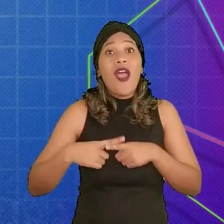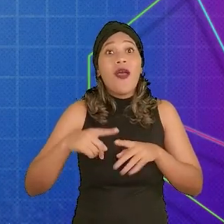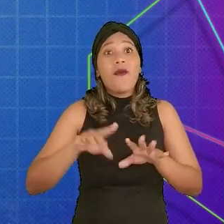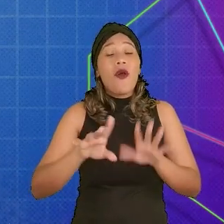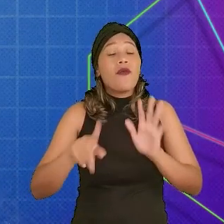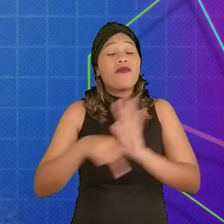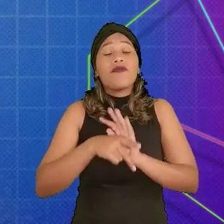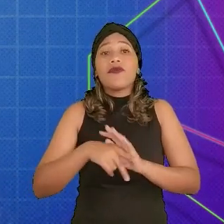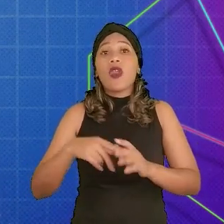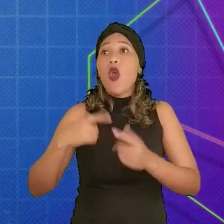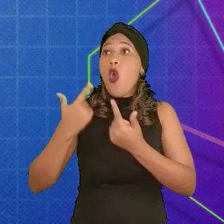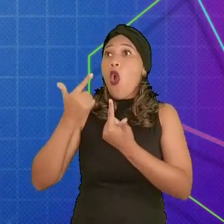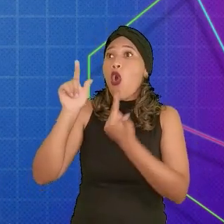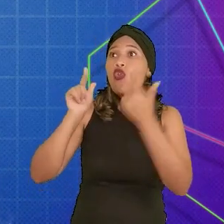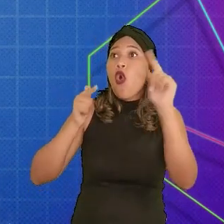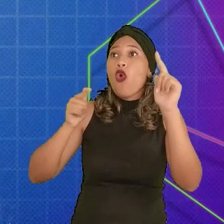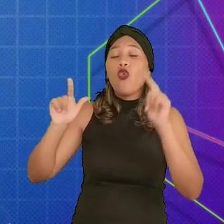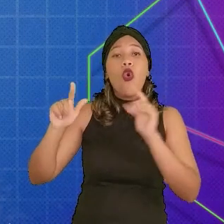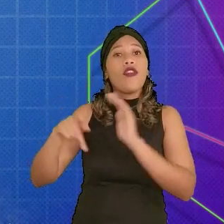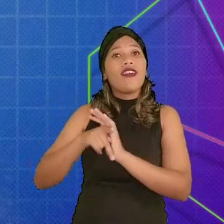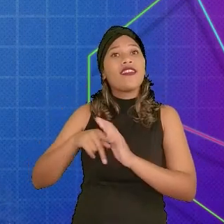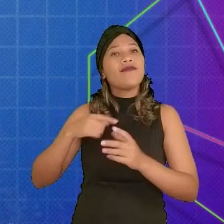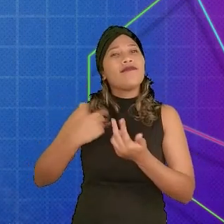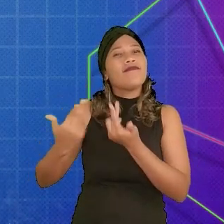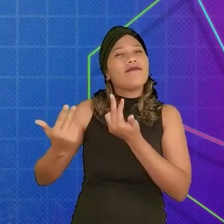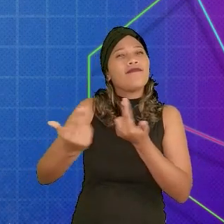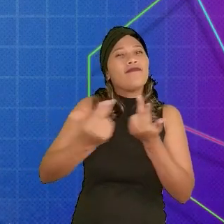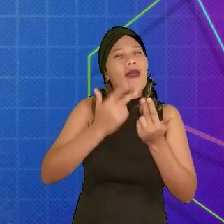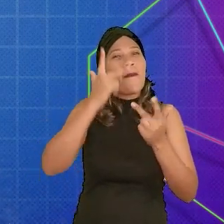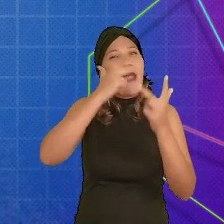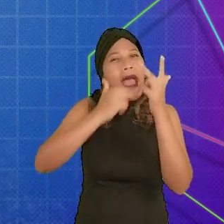ser algo presente em outros jogos, ou jogos de